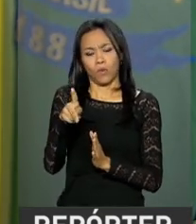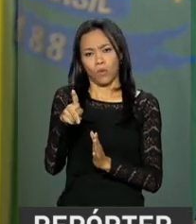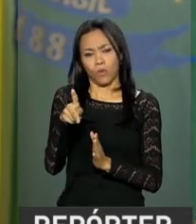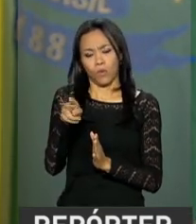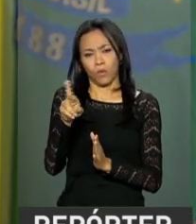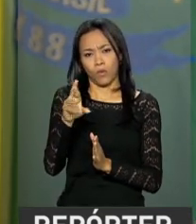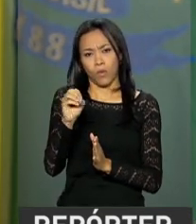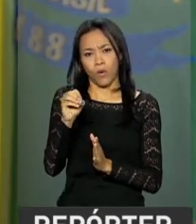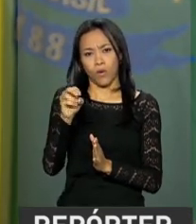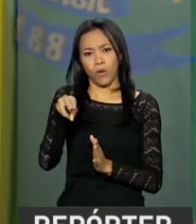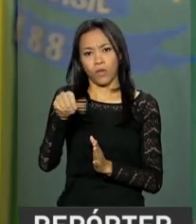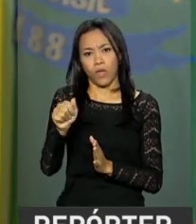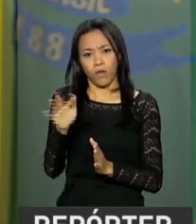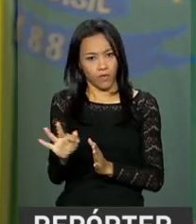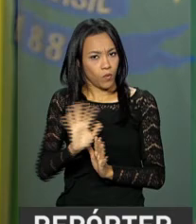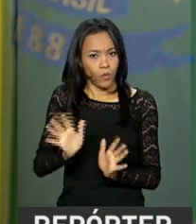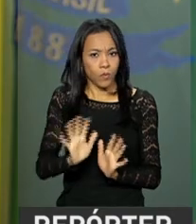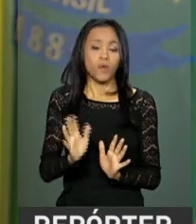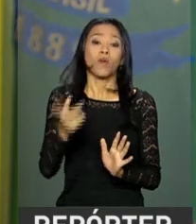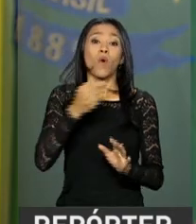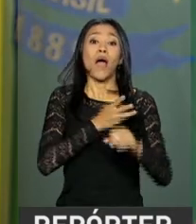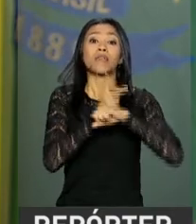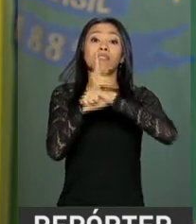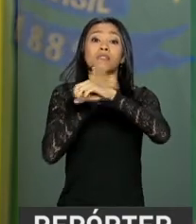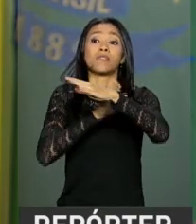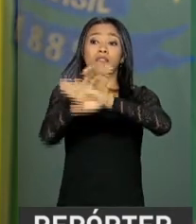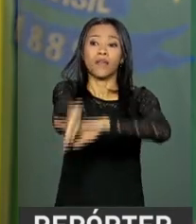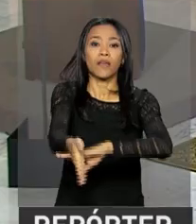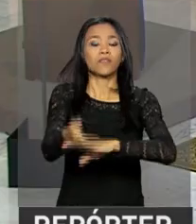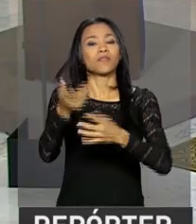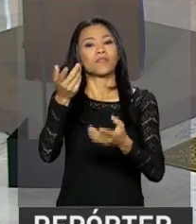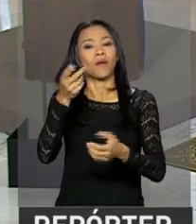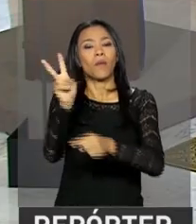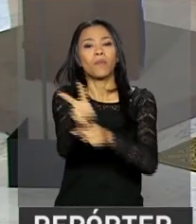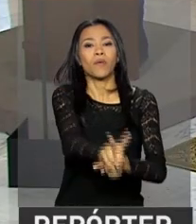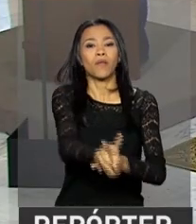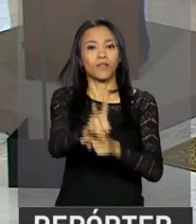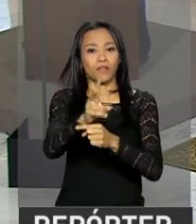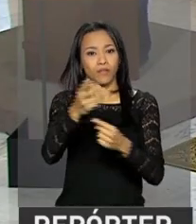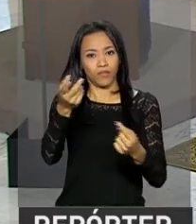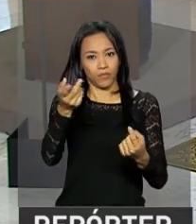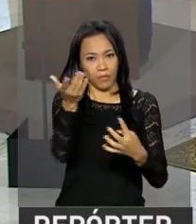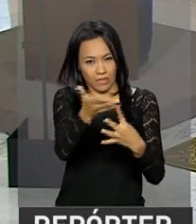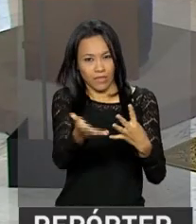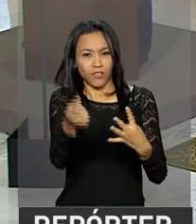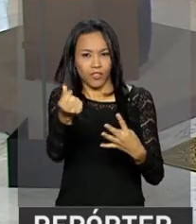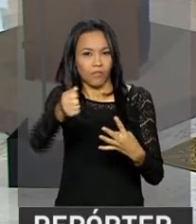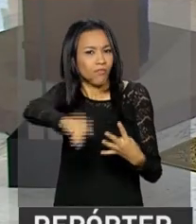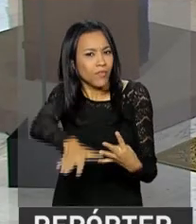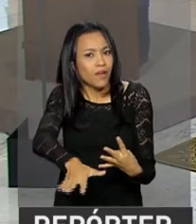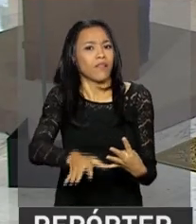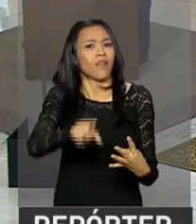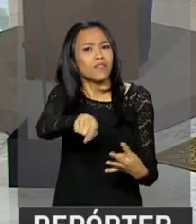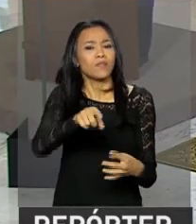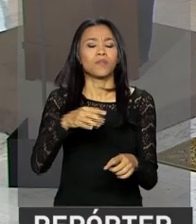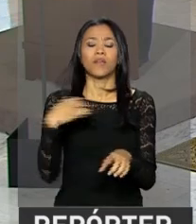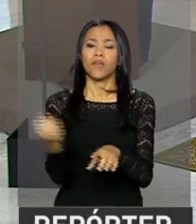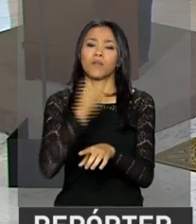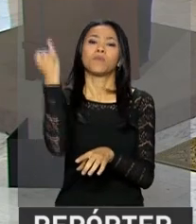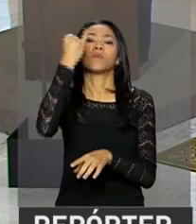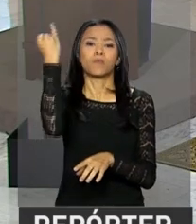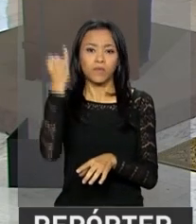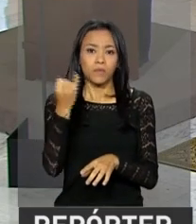acesso ao crédito barato nós conhecemos é fundamental para ao